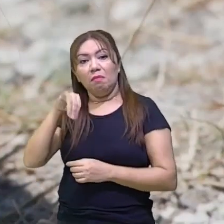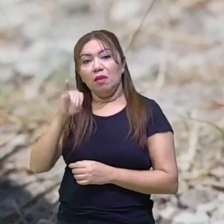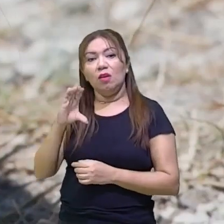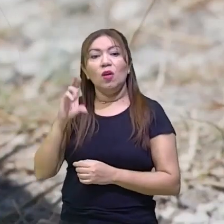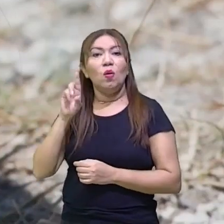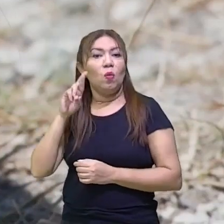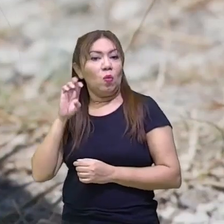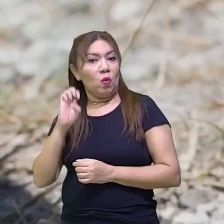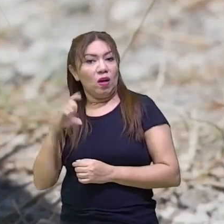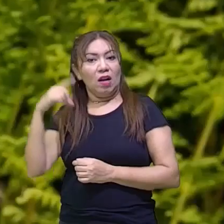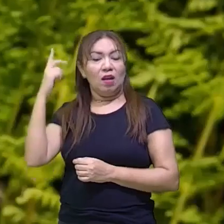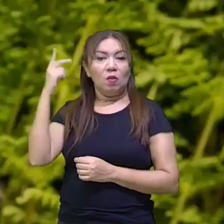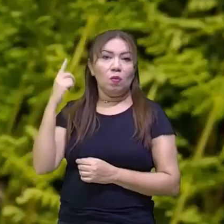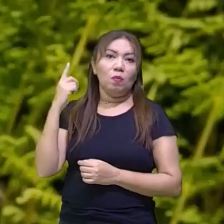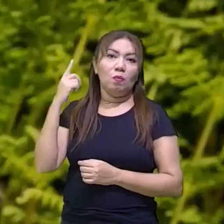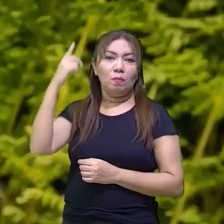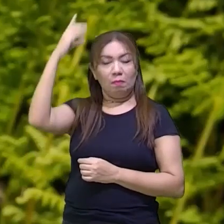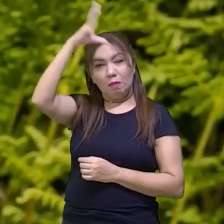Mato Grosso,